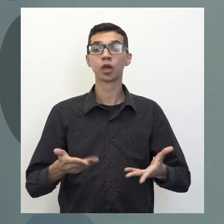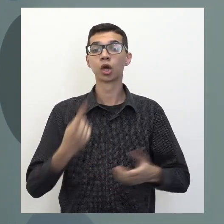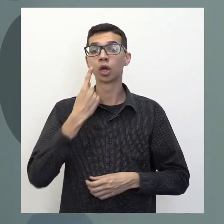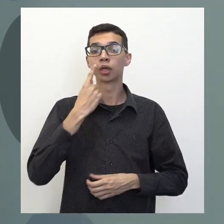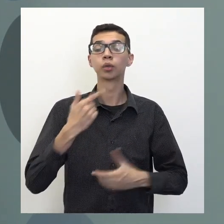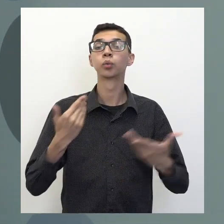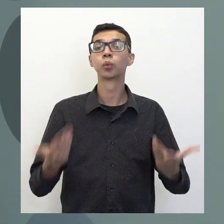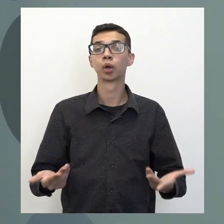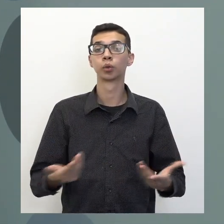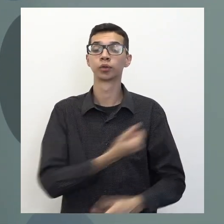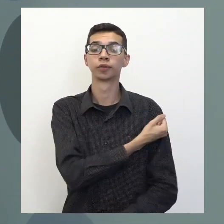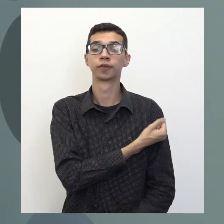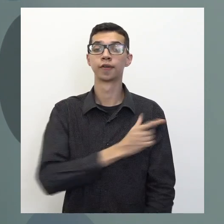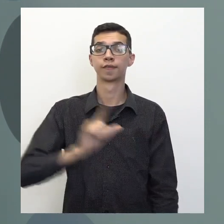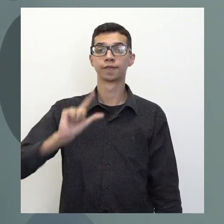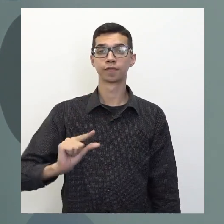ser esse daqui, ó.